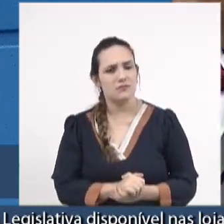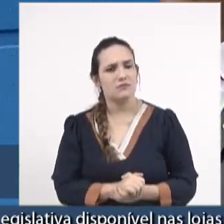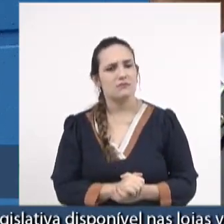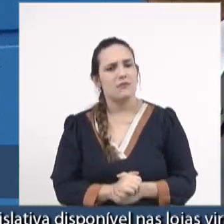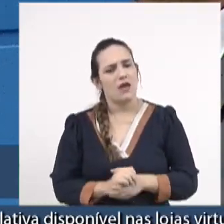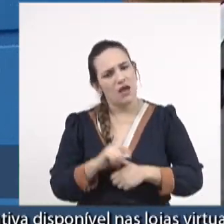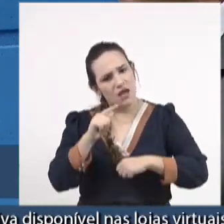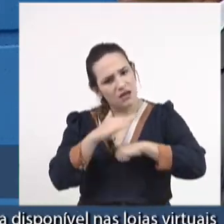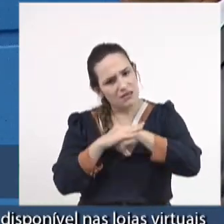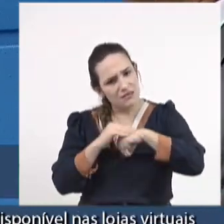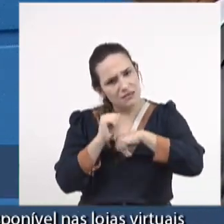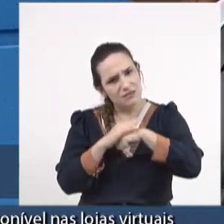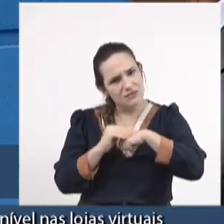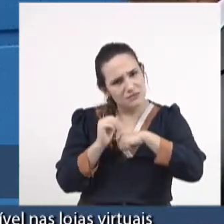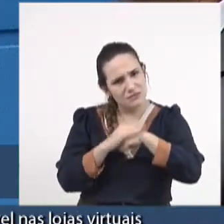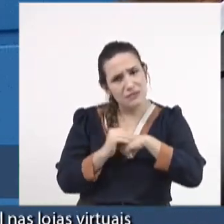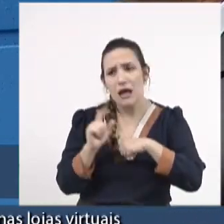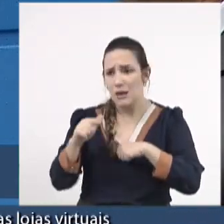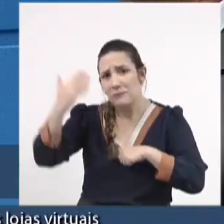afeto,